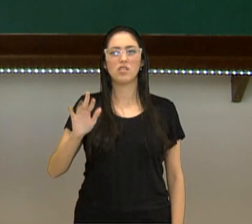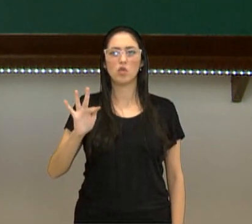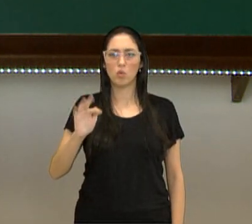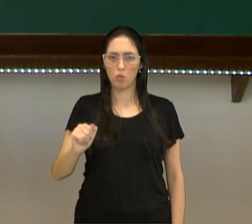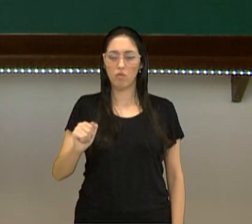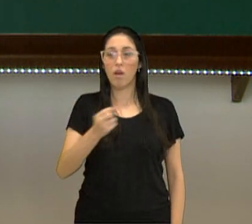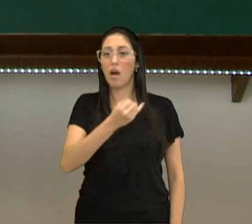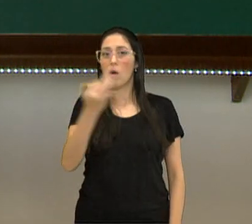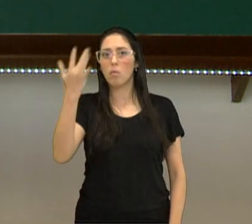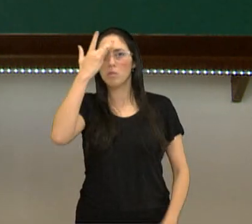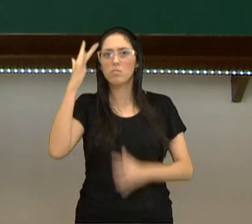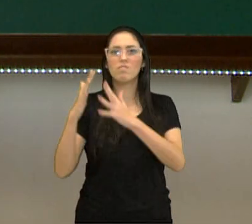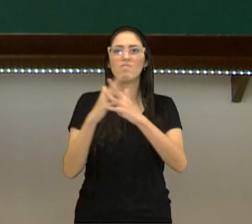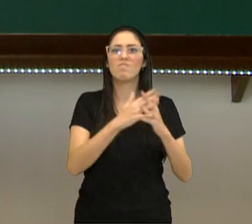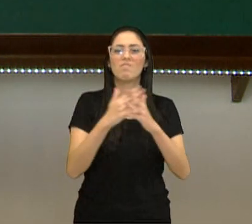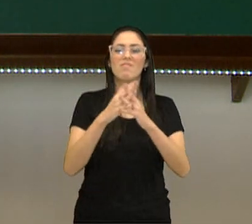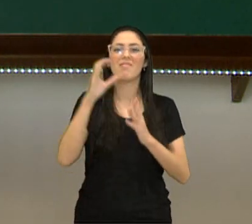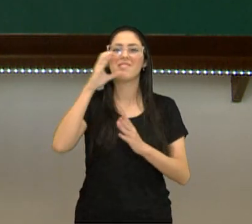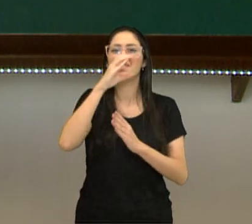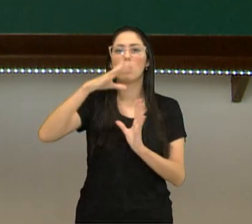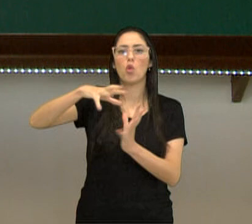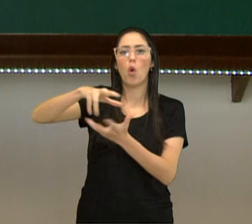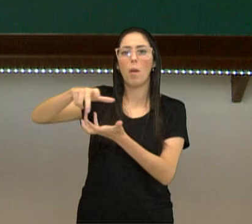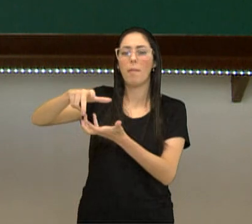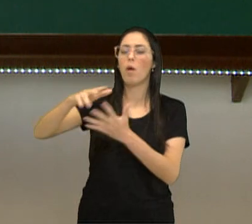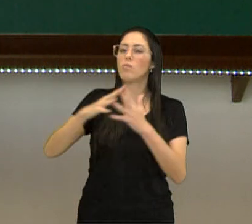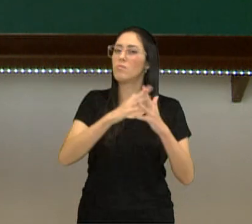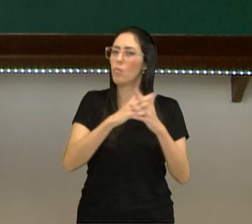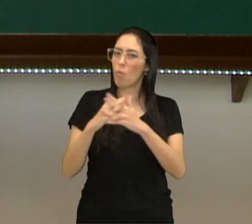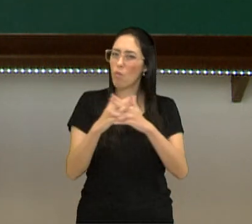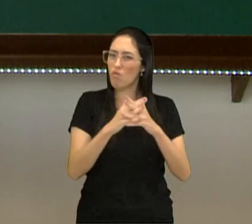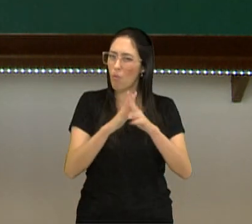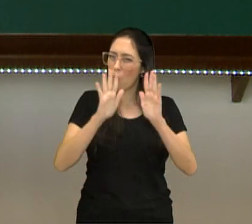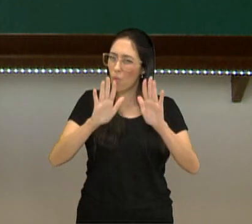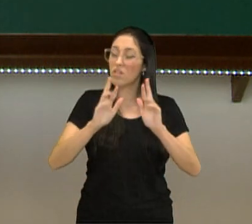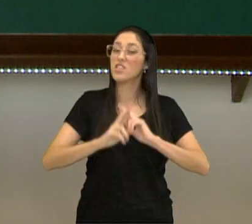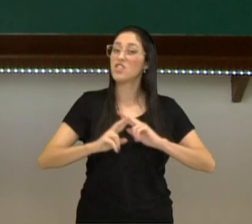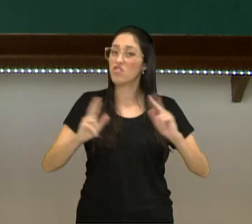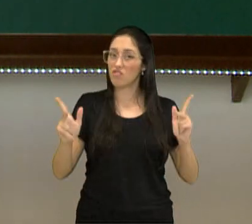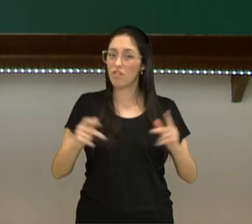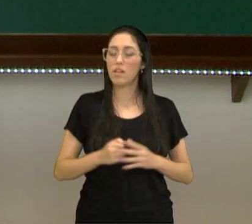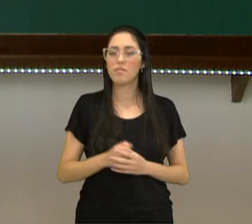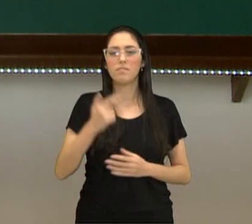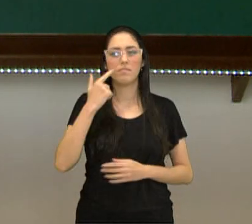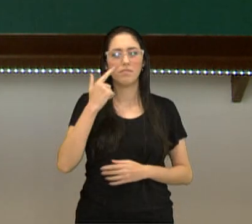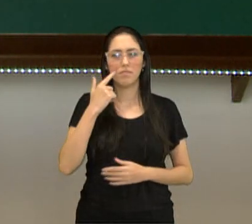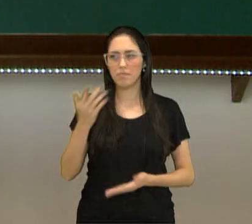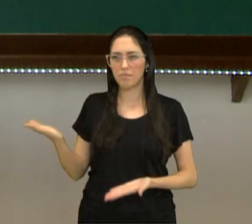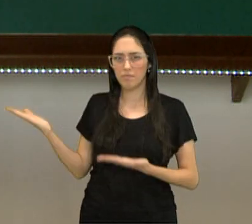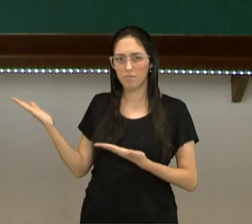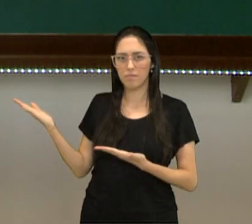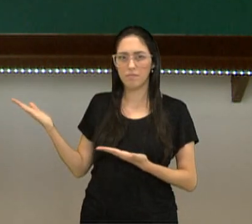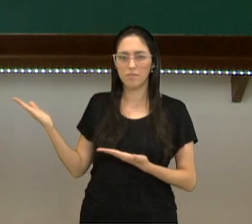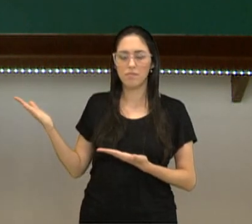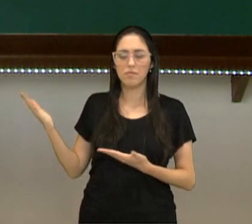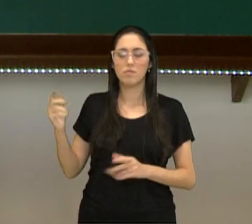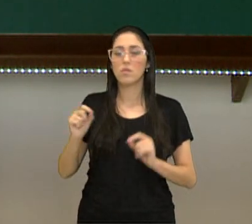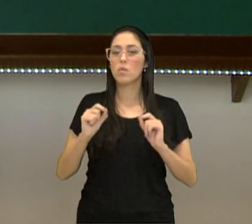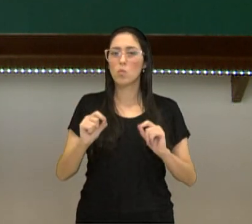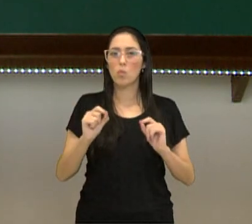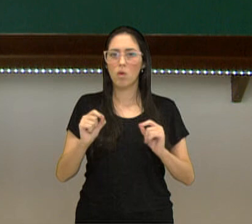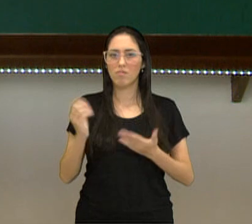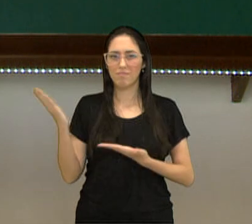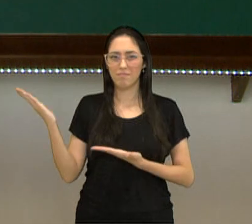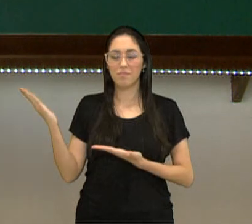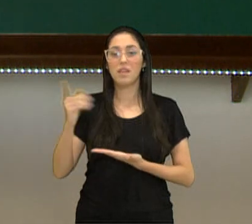aquecimento global. Mas é importante que a gente saiba que são fenômenos diferentes. E aqui na tela aparece para você, ó, a ideia de efeito estufa,